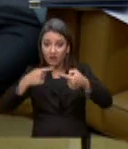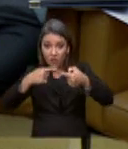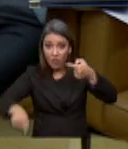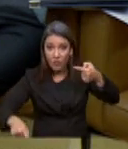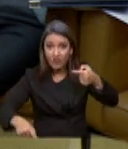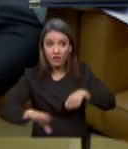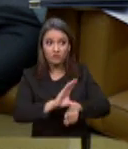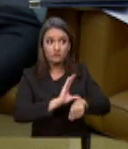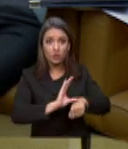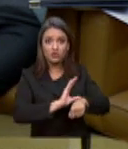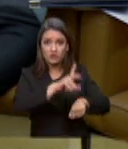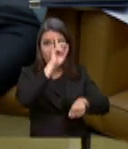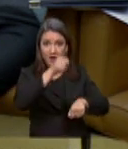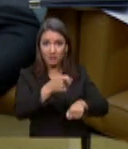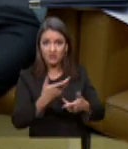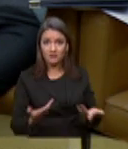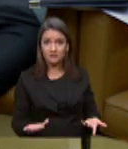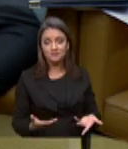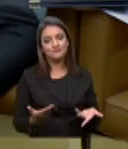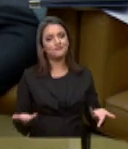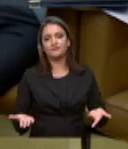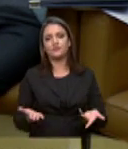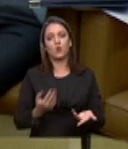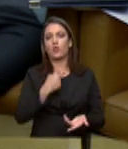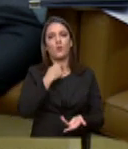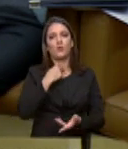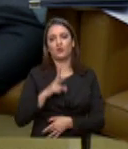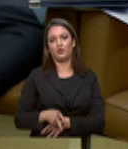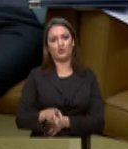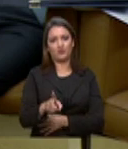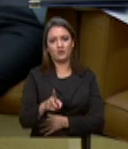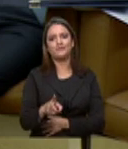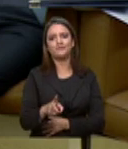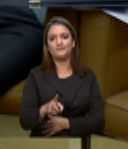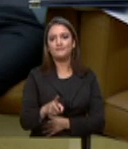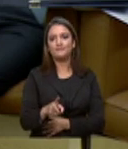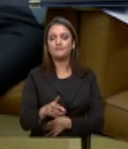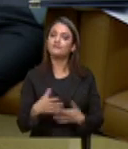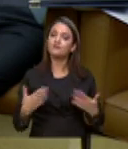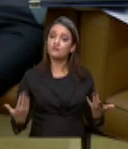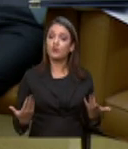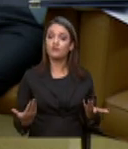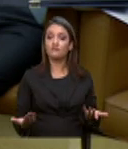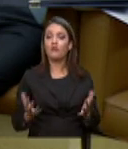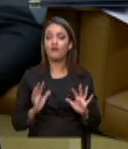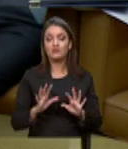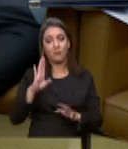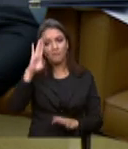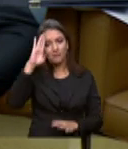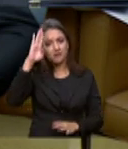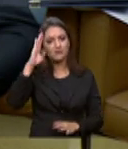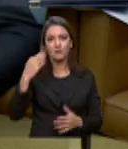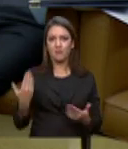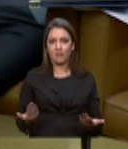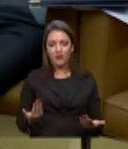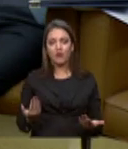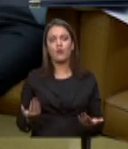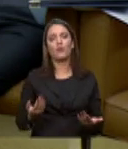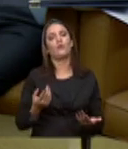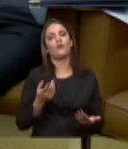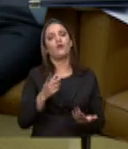Estado que é exigida pela Constituição, não pode prevalecer. É essa a principal questão trazida